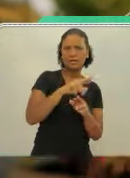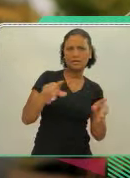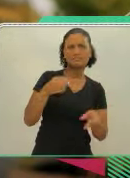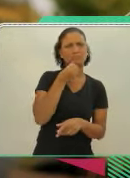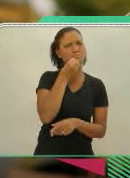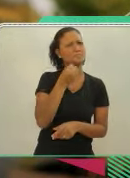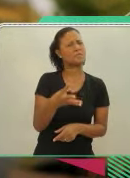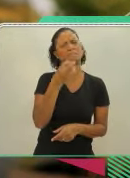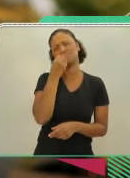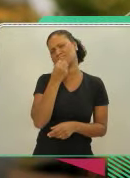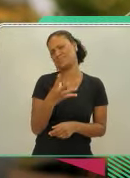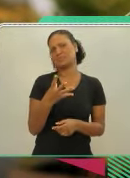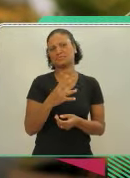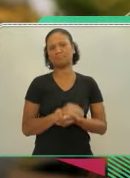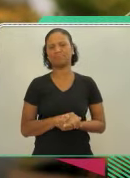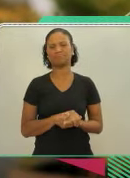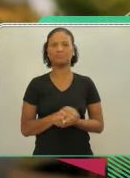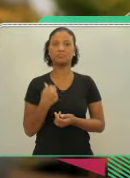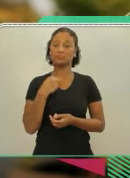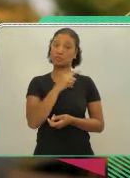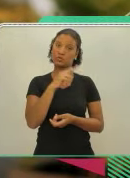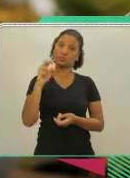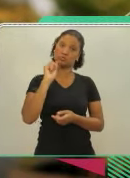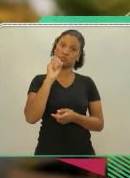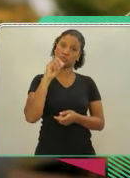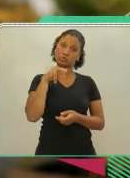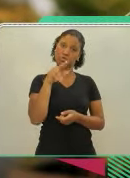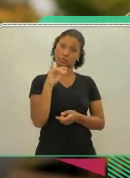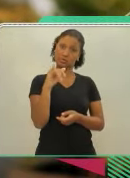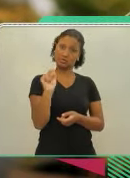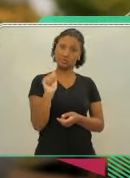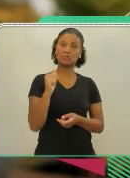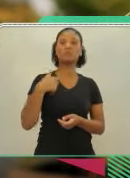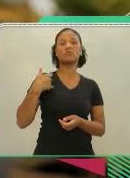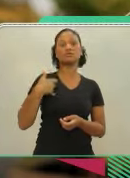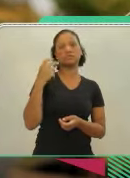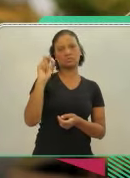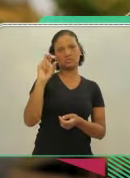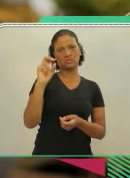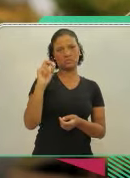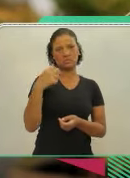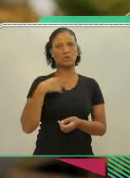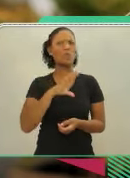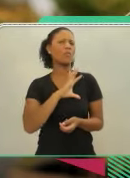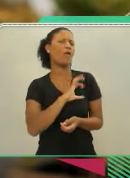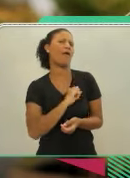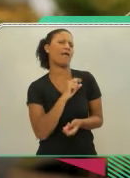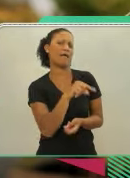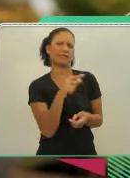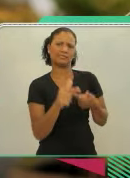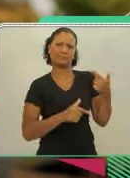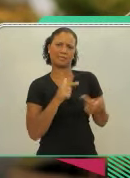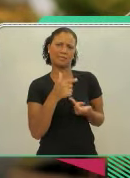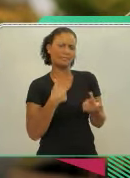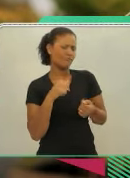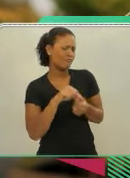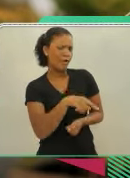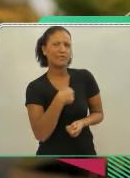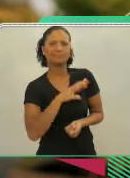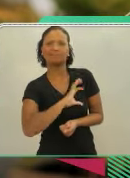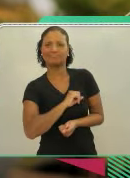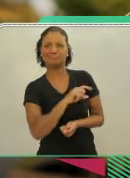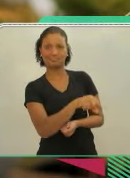nome é Sônia, eu tenho 50 anos. Eu amo esse